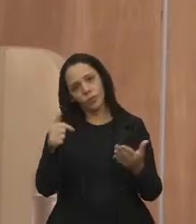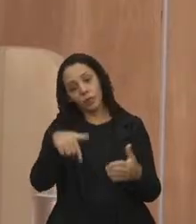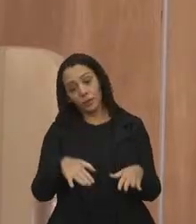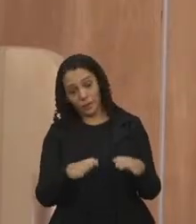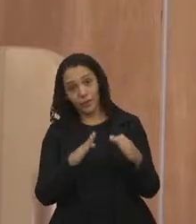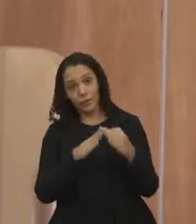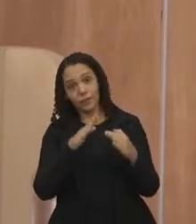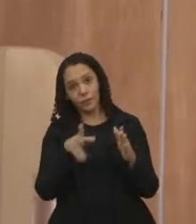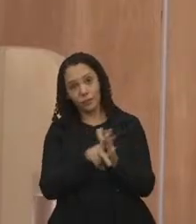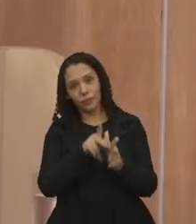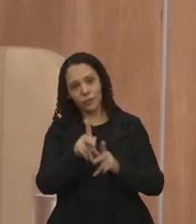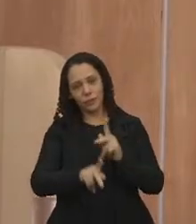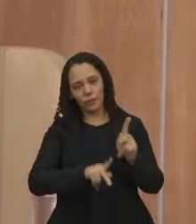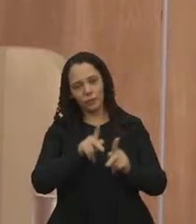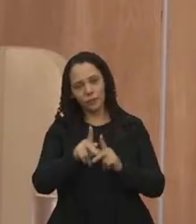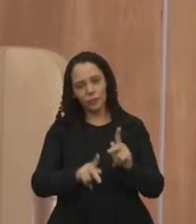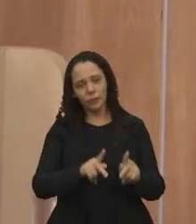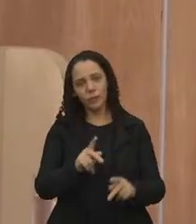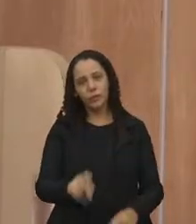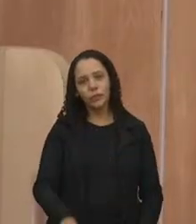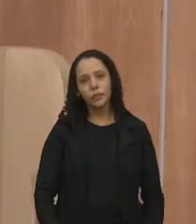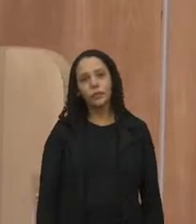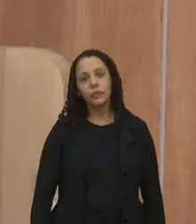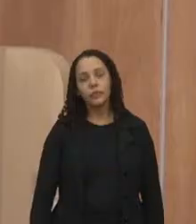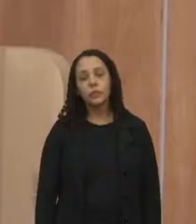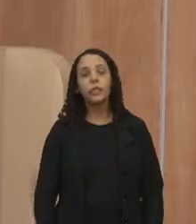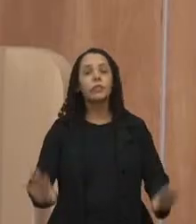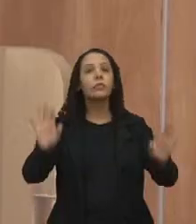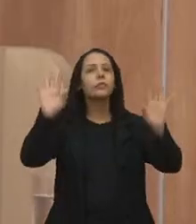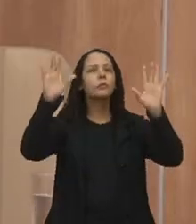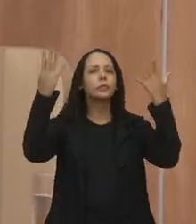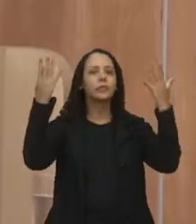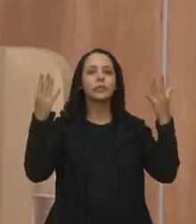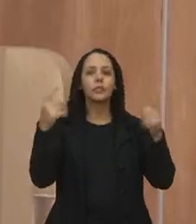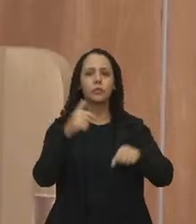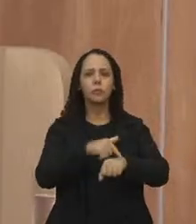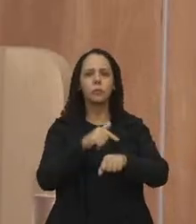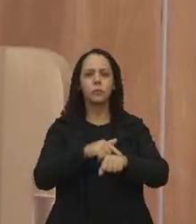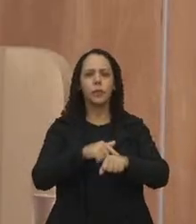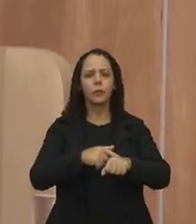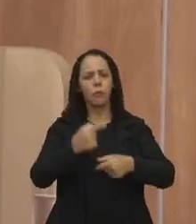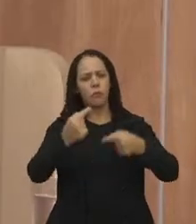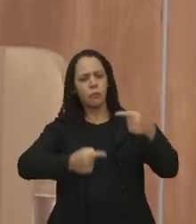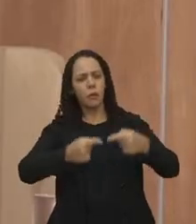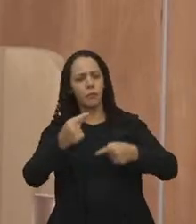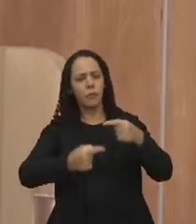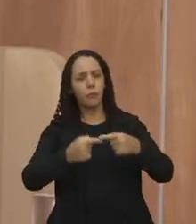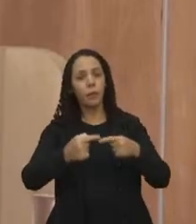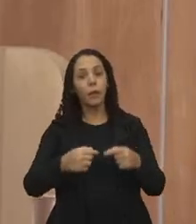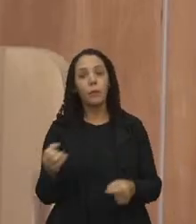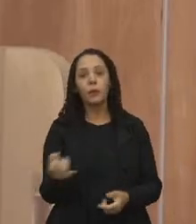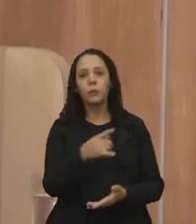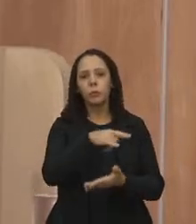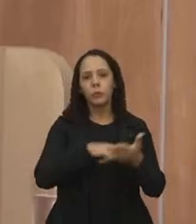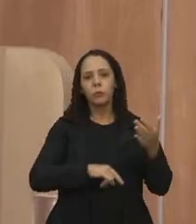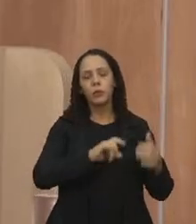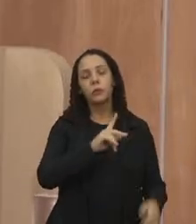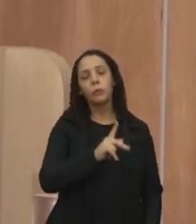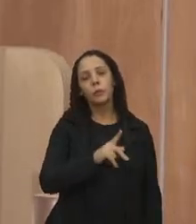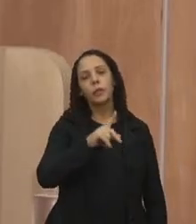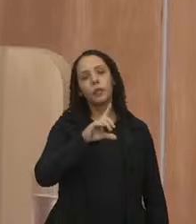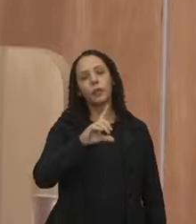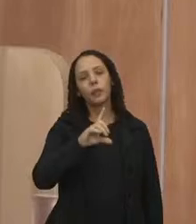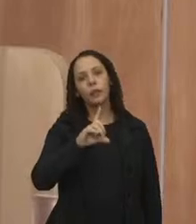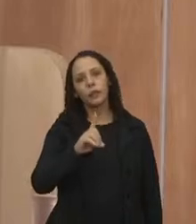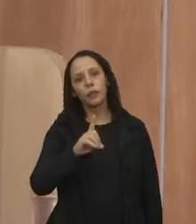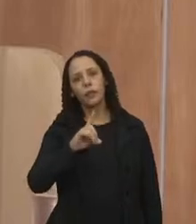Povo e festeja esse momento de discussão para que o novo PDI seja ainda